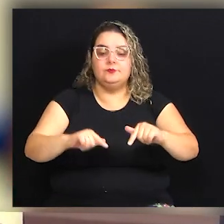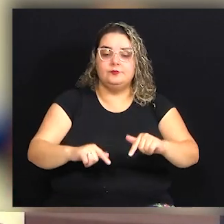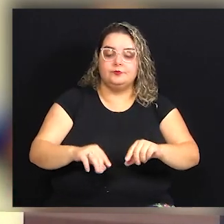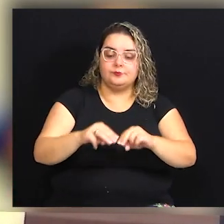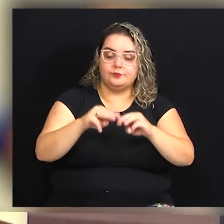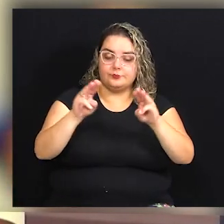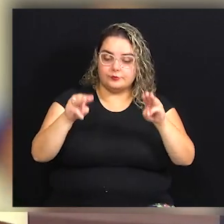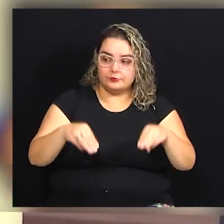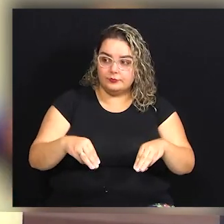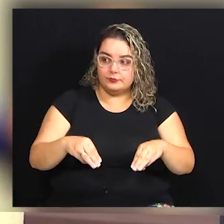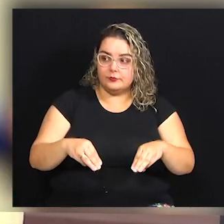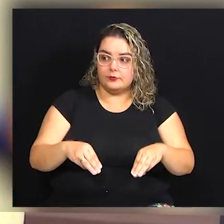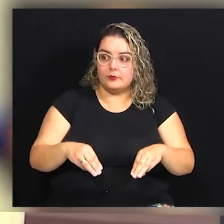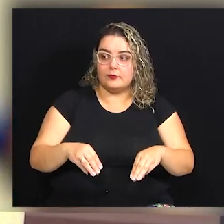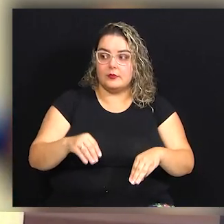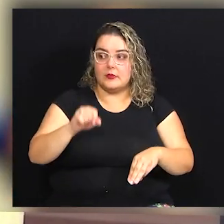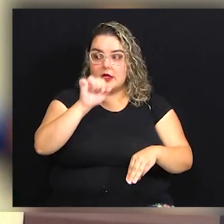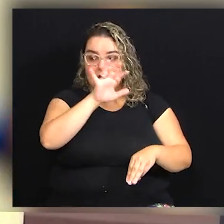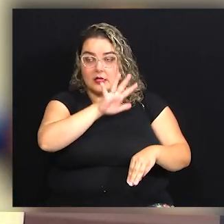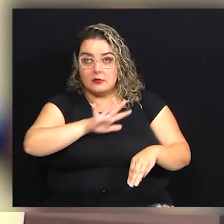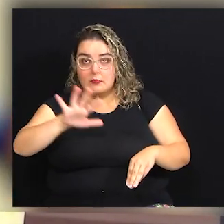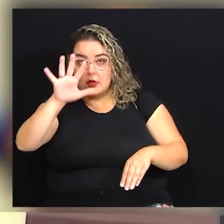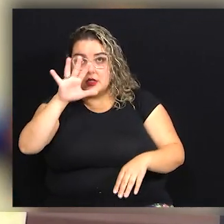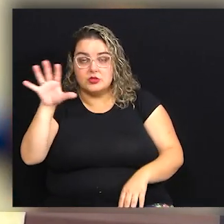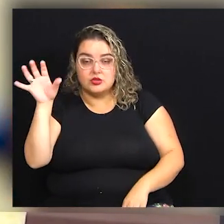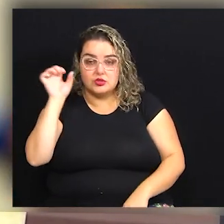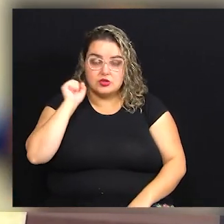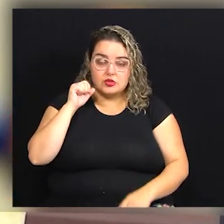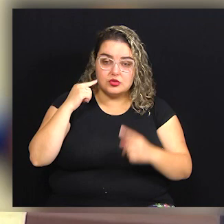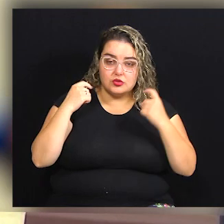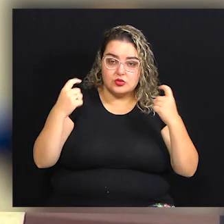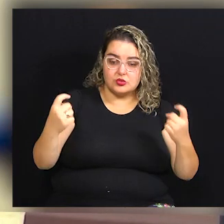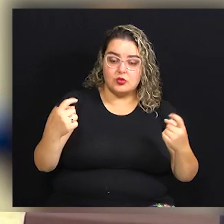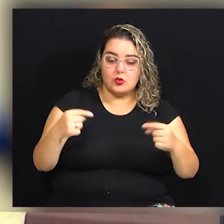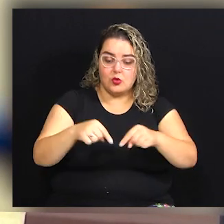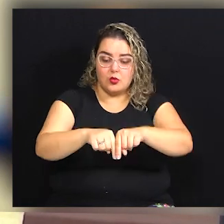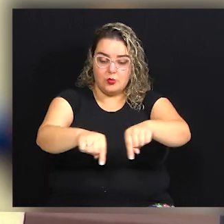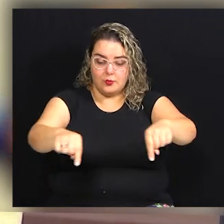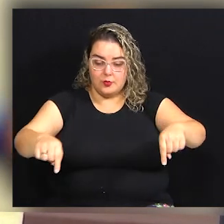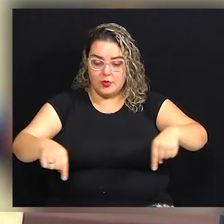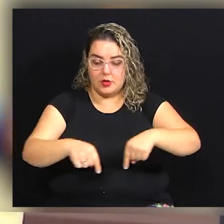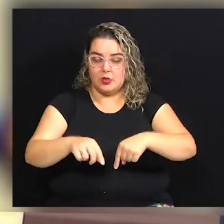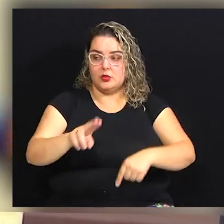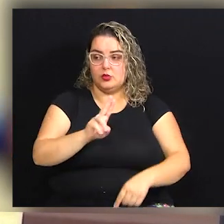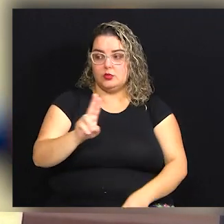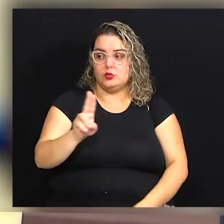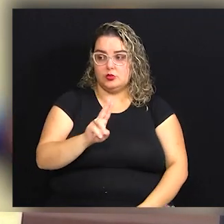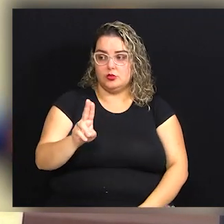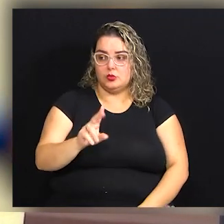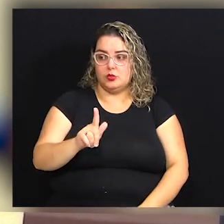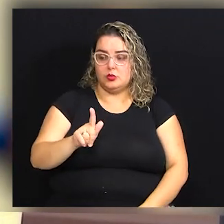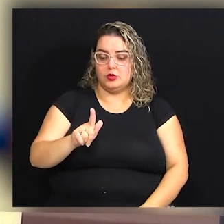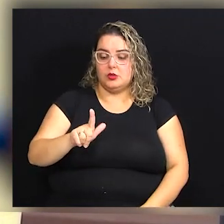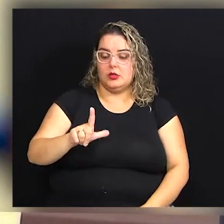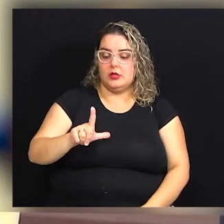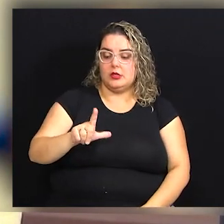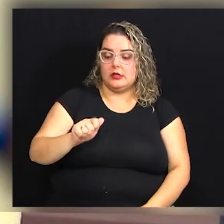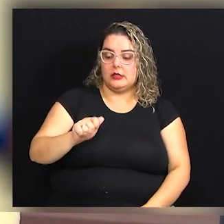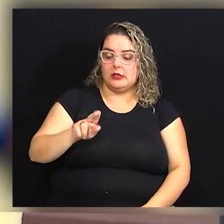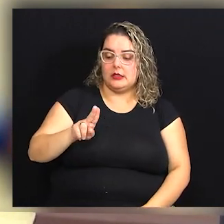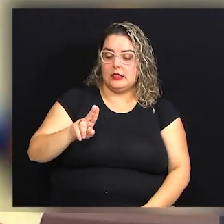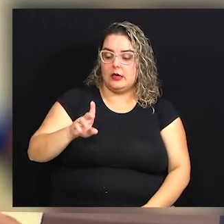espaço do Museu da Imagem e do Som, uma sala que vai levar o nome do Glauber